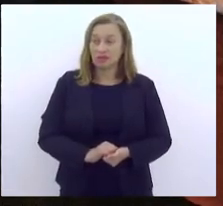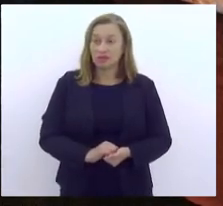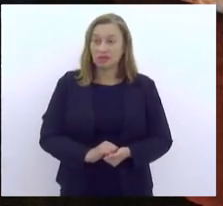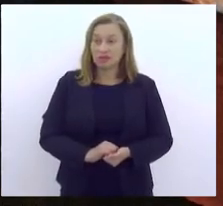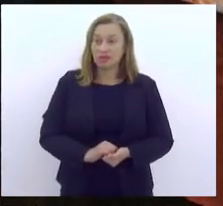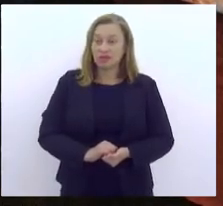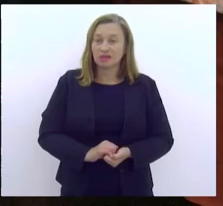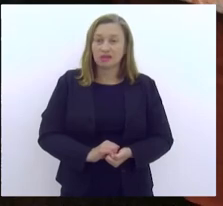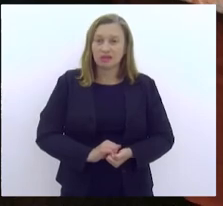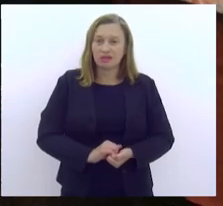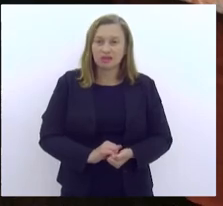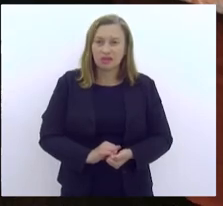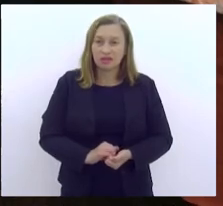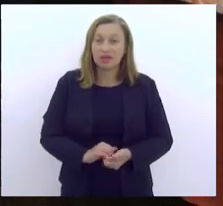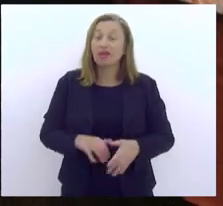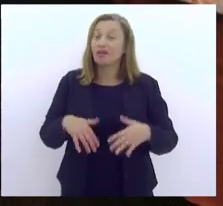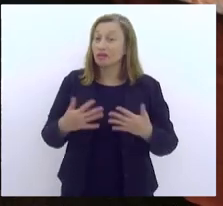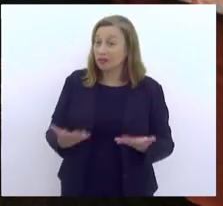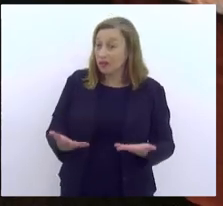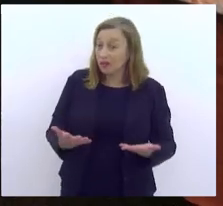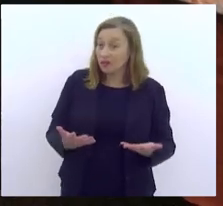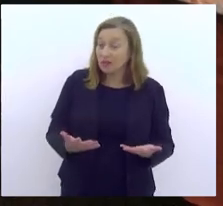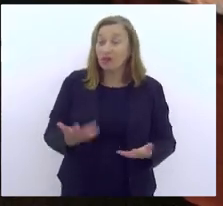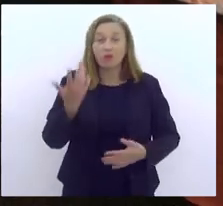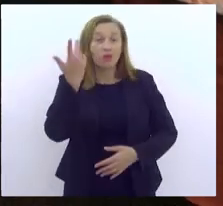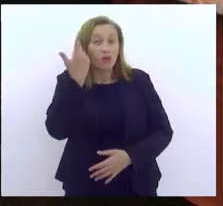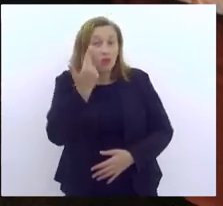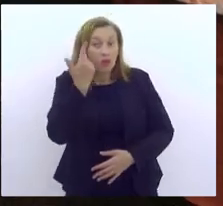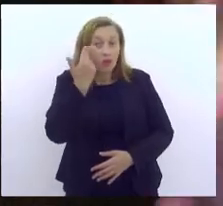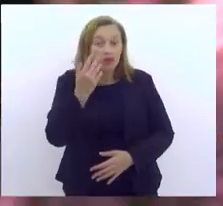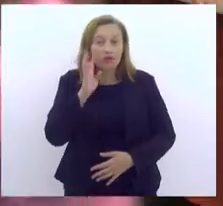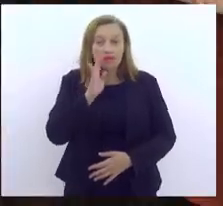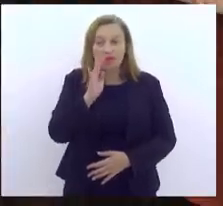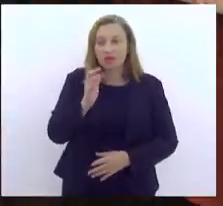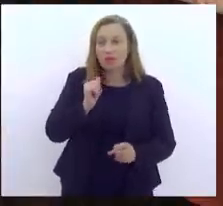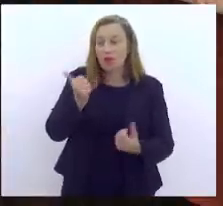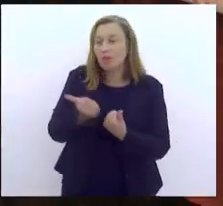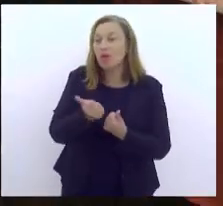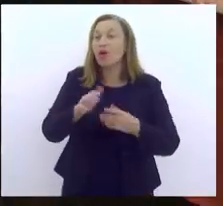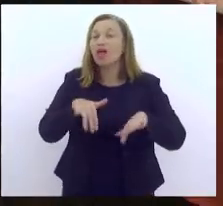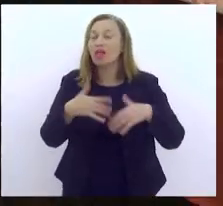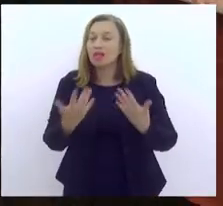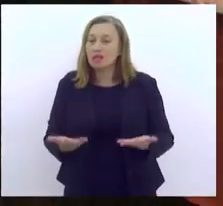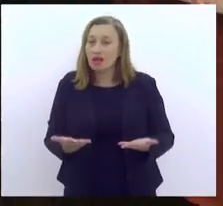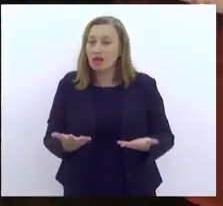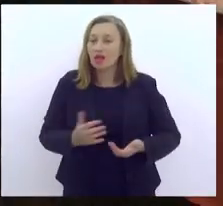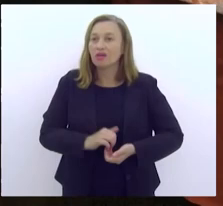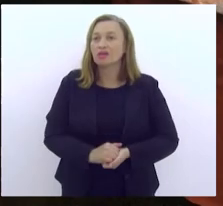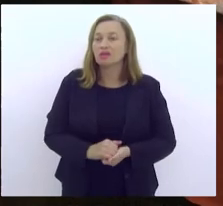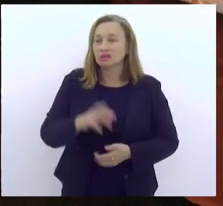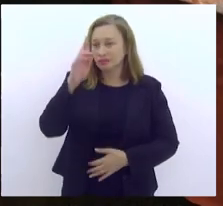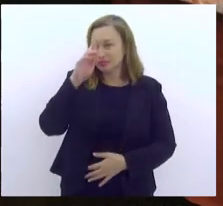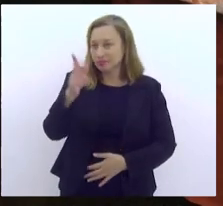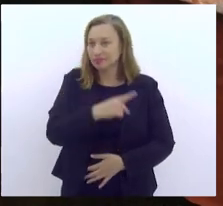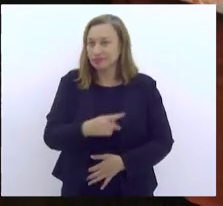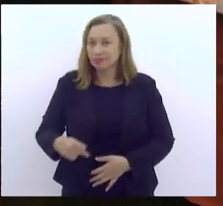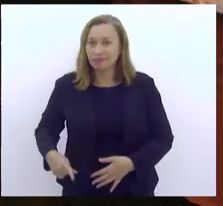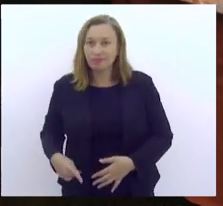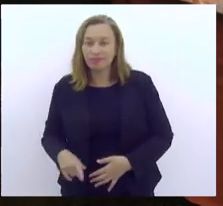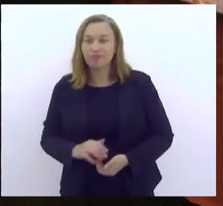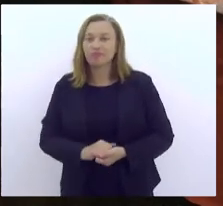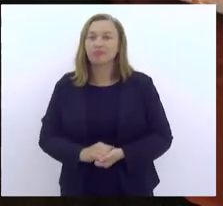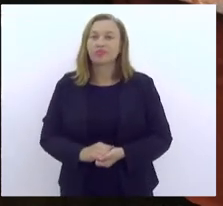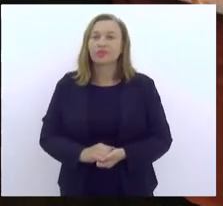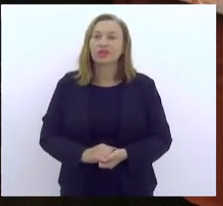Seca de Tudo, então seria razoável imaginar ter ali um apoio. Então, só para a gente colocar, presidente, assim, eu acho que mais, eu vou